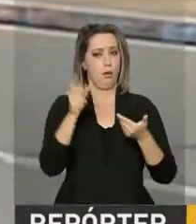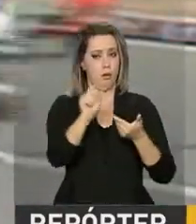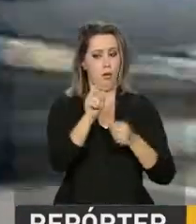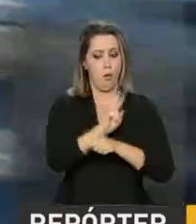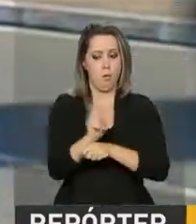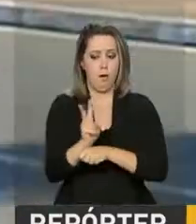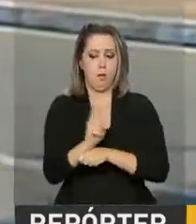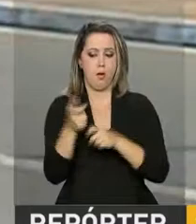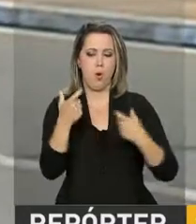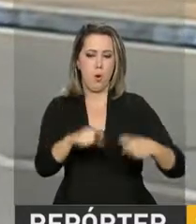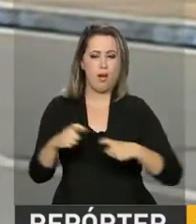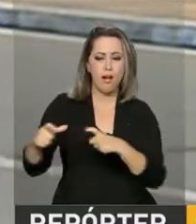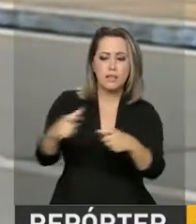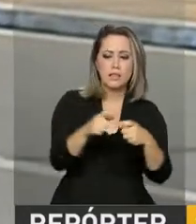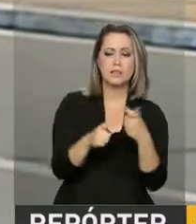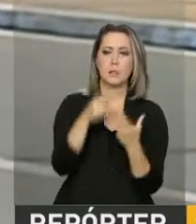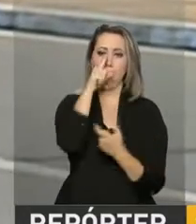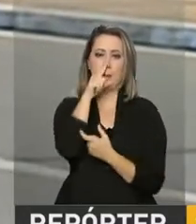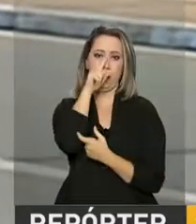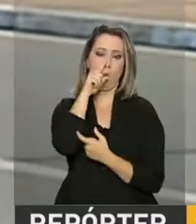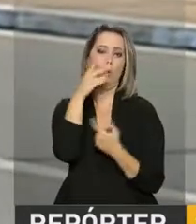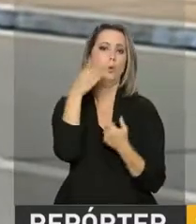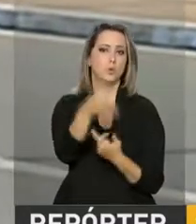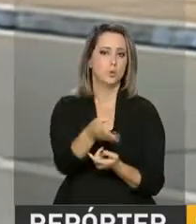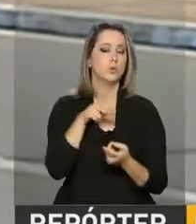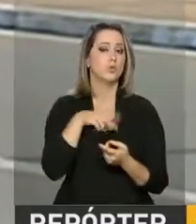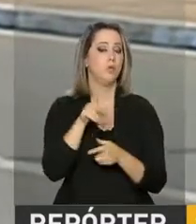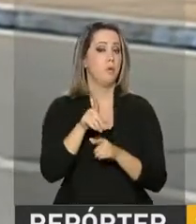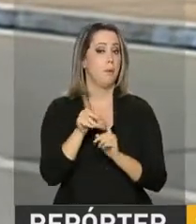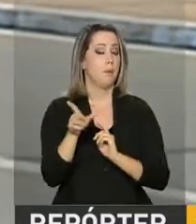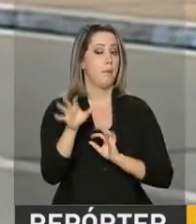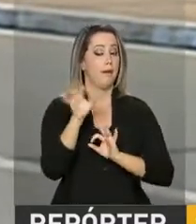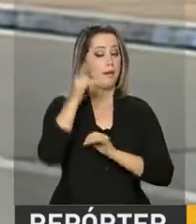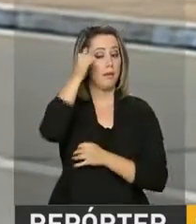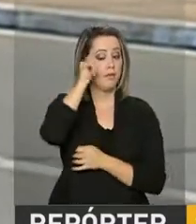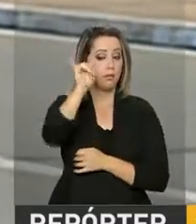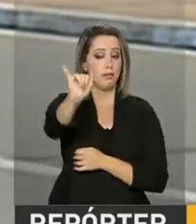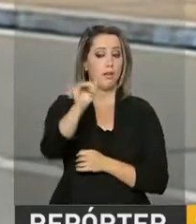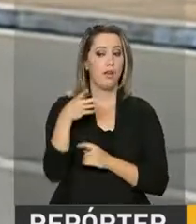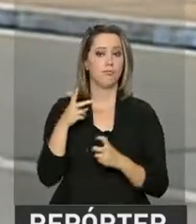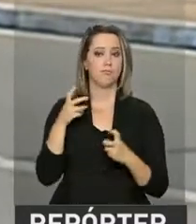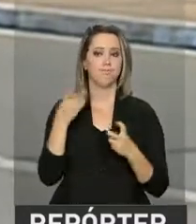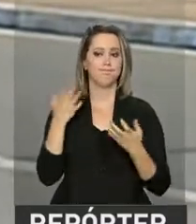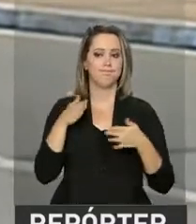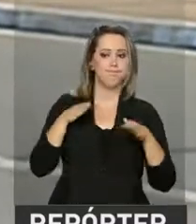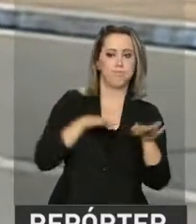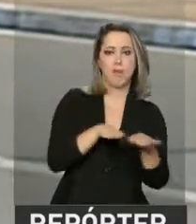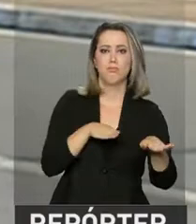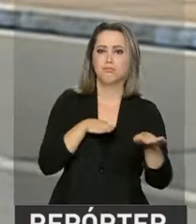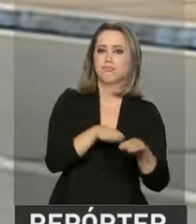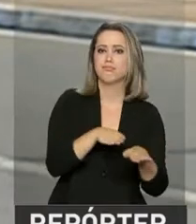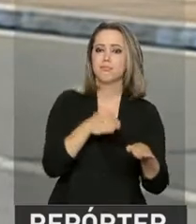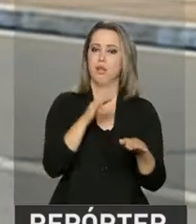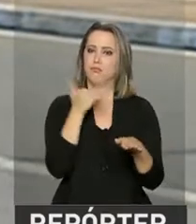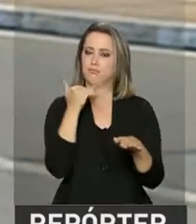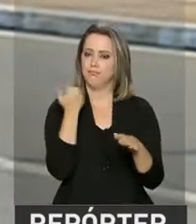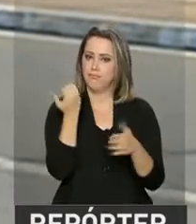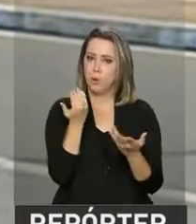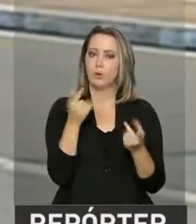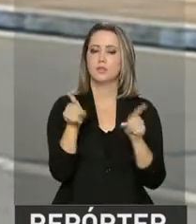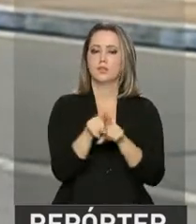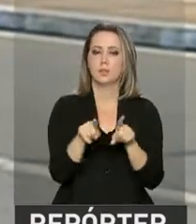críticos, trechos críticos, visando justamente a diminuição do número de acidentes e de mortos, né? Durante esse feriado, começando